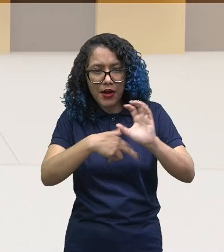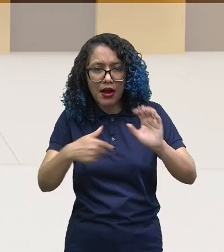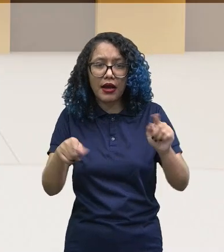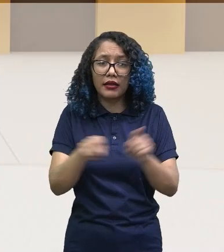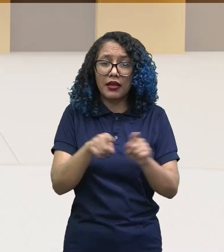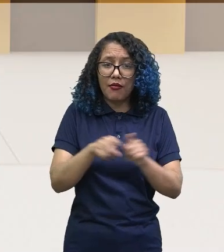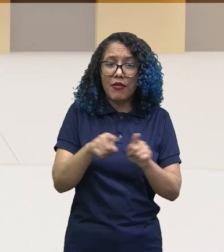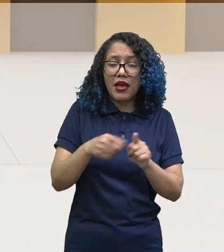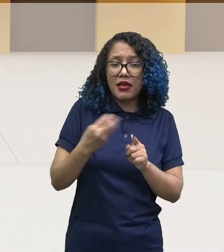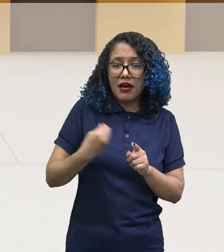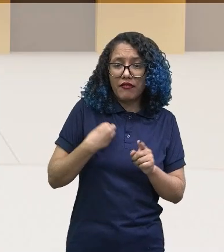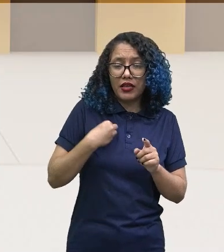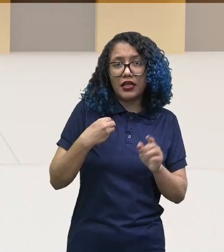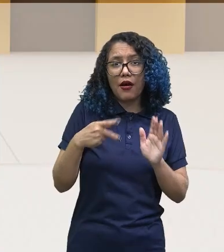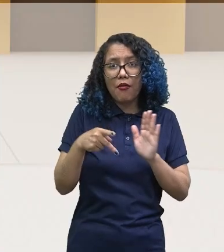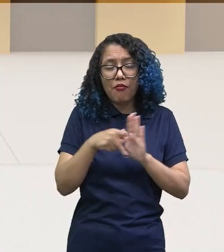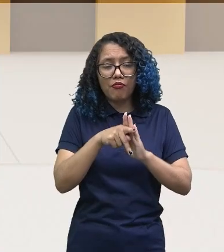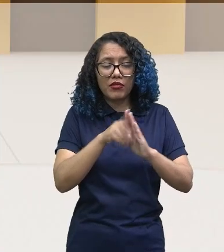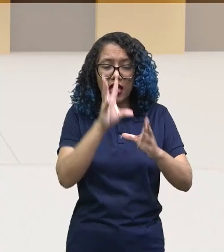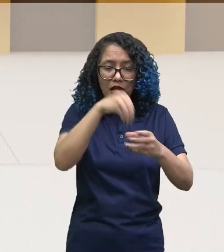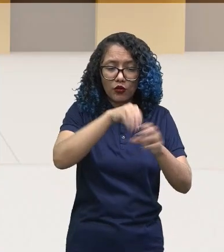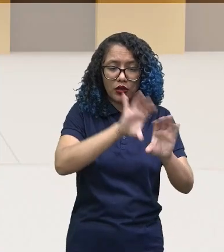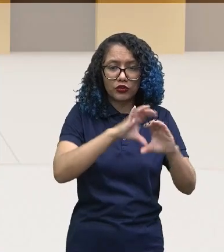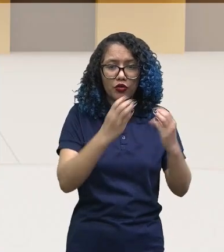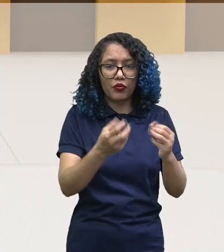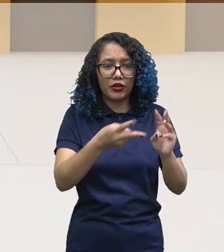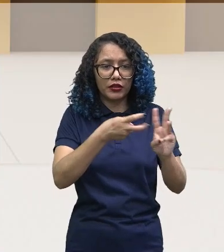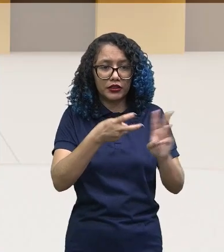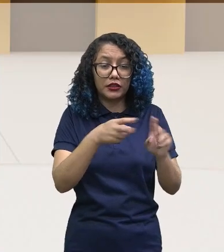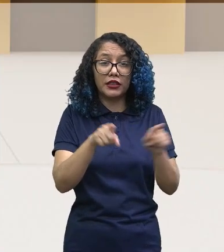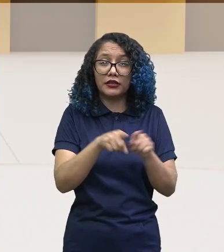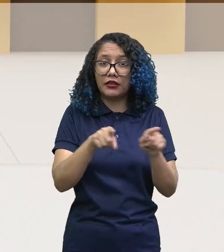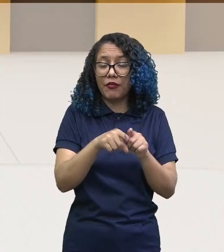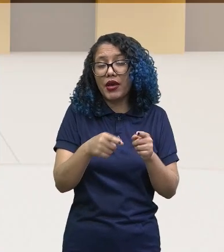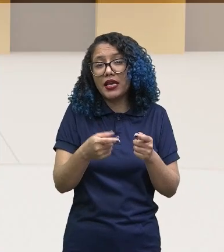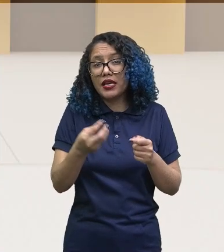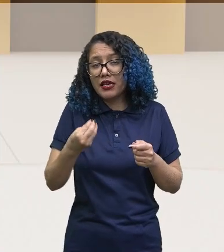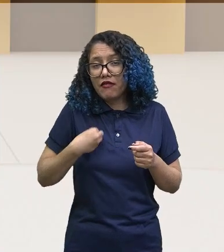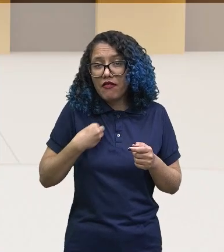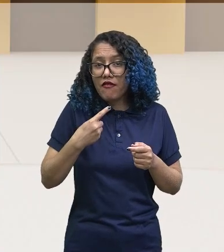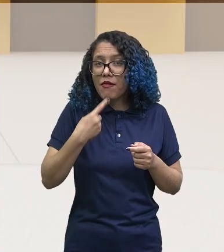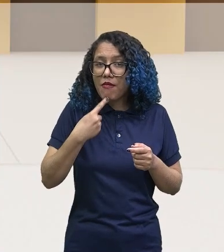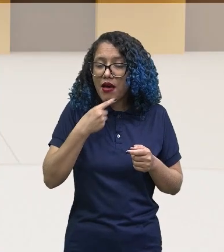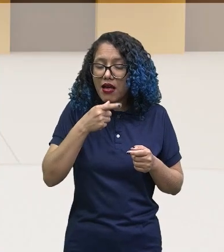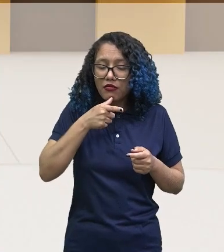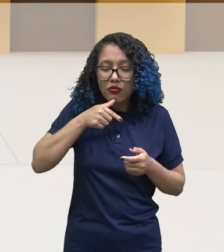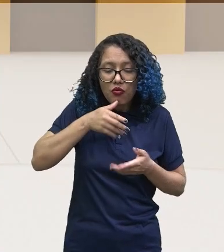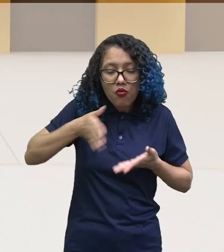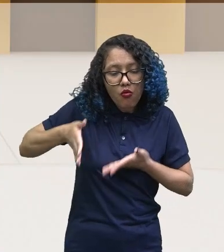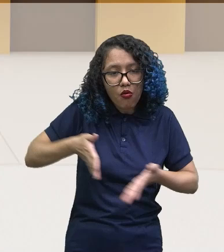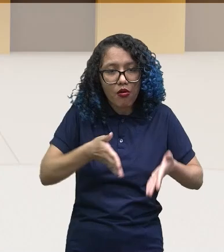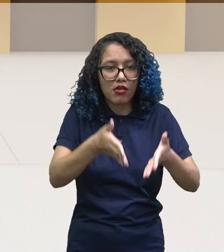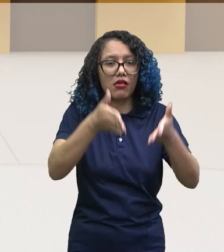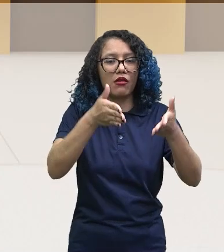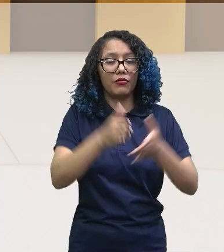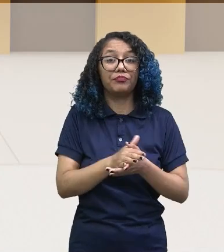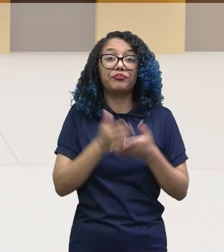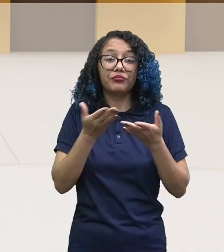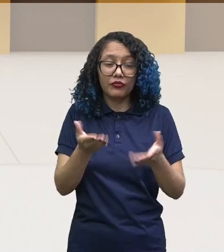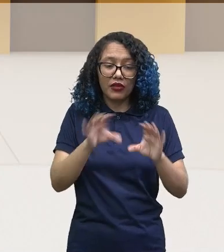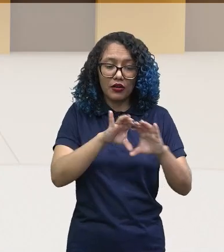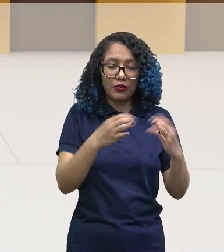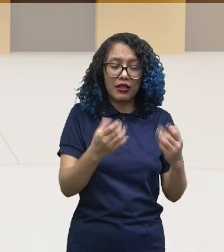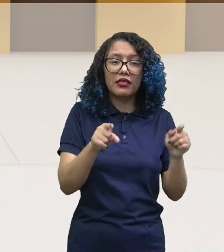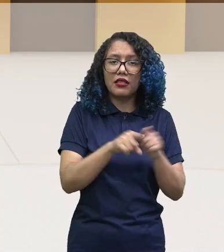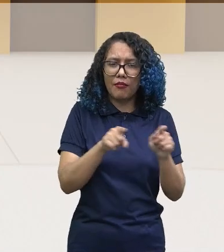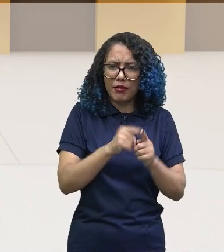comunidades indígenas e também ribeirinhas. Isso mesmo. E um detalhe, pessoal, que ao mesmo tempo essas comunidades